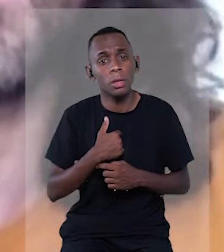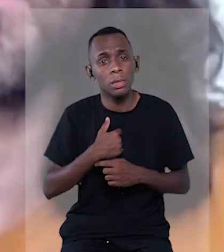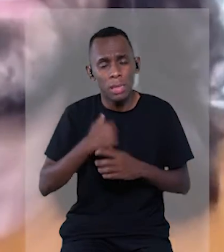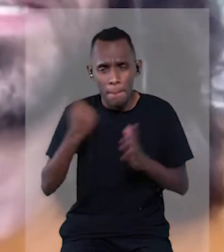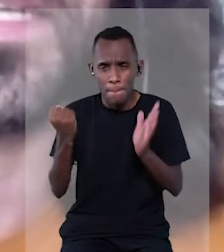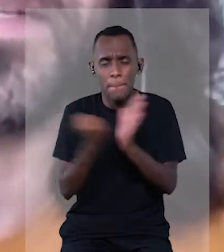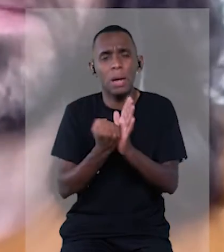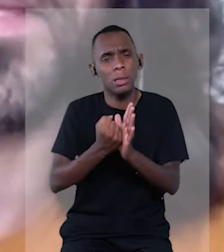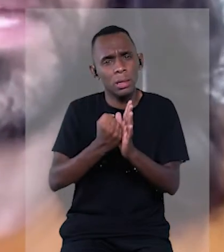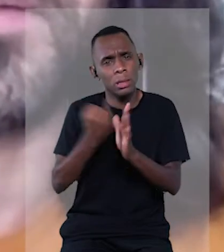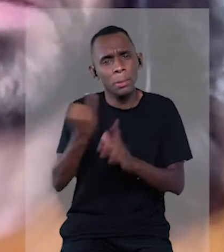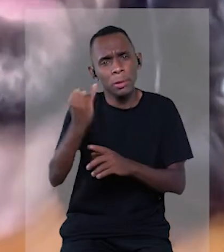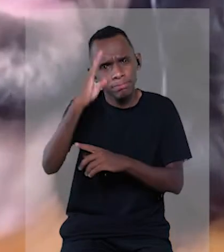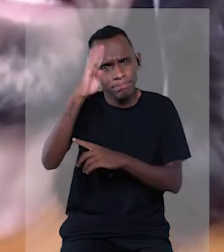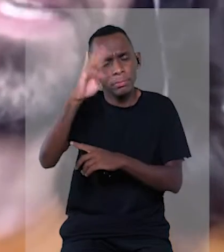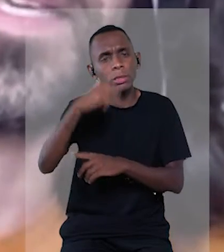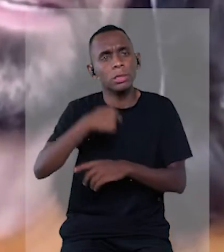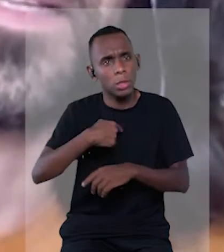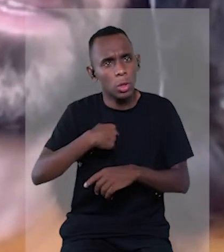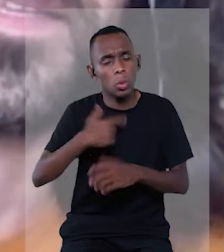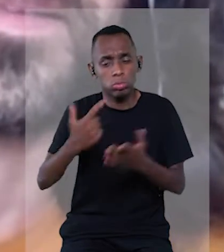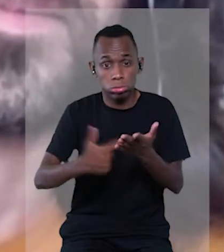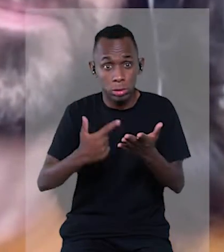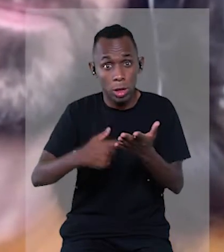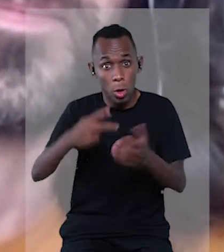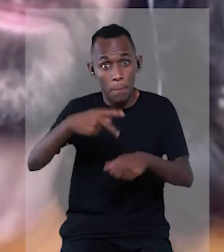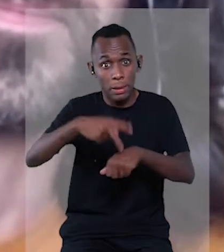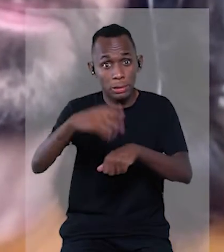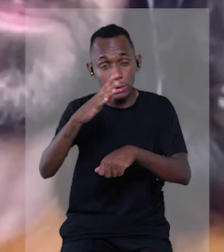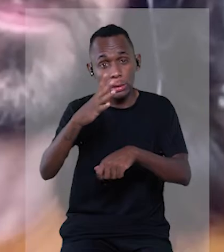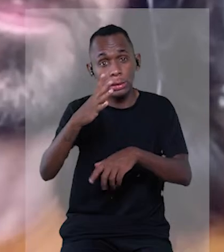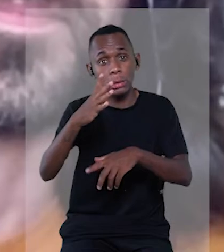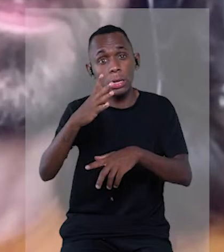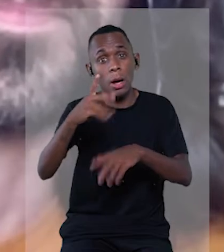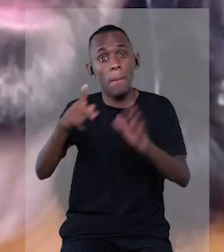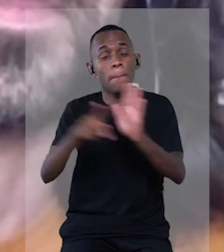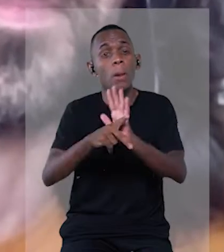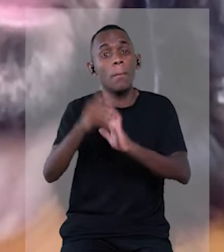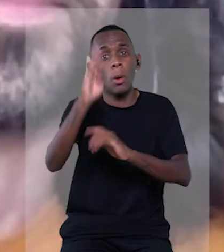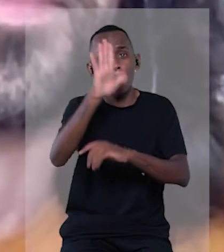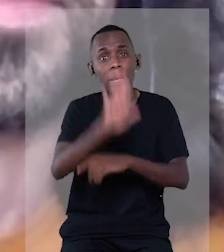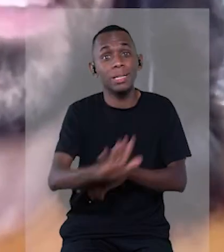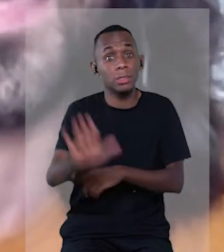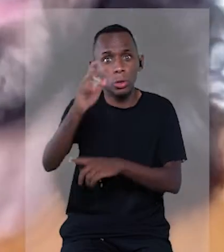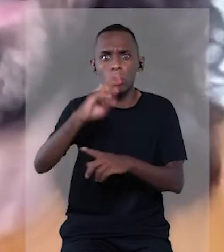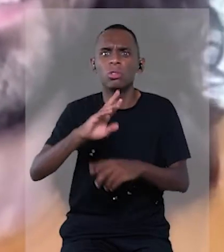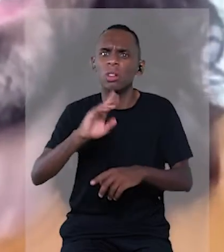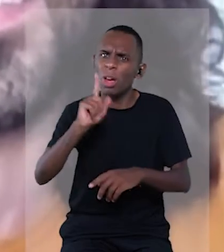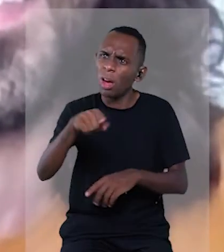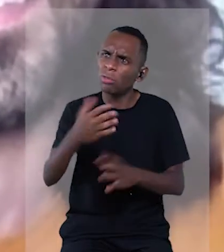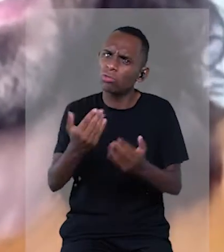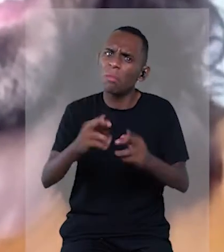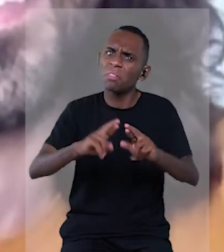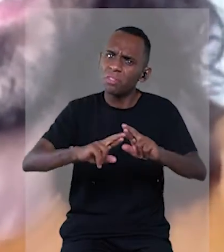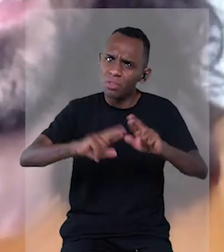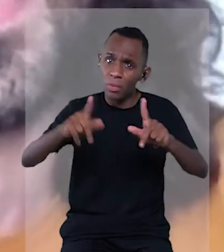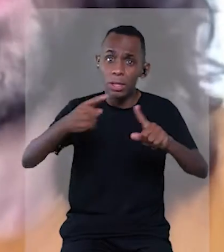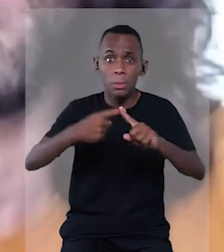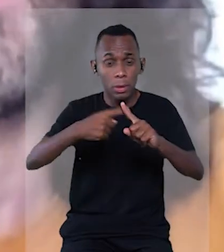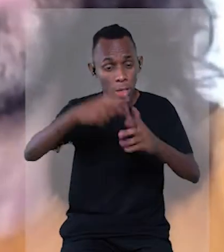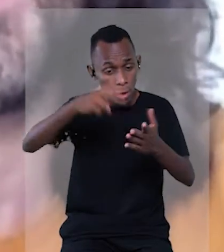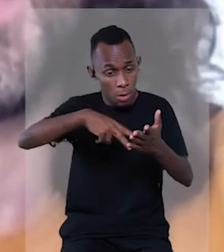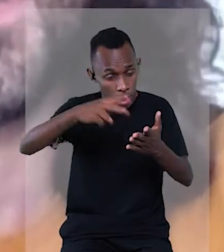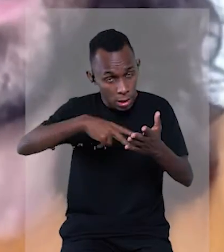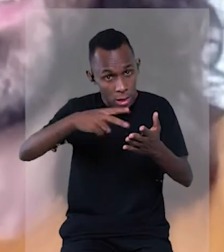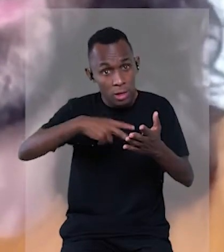clássicos e literatura brasileira. Era o que eu mais Já lia. cresce um adolescente diferenciado, né? Porque um adolescente É, gostar de ler